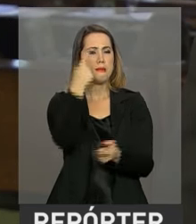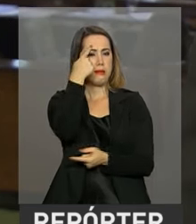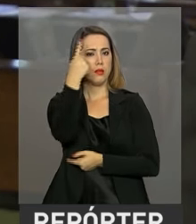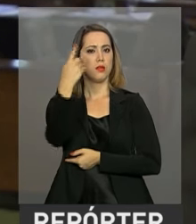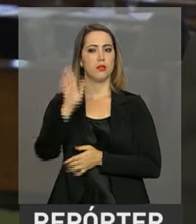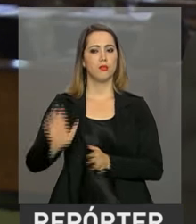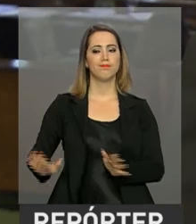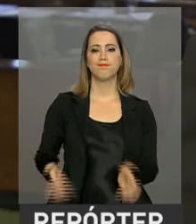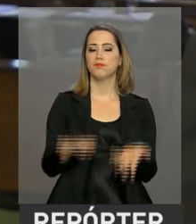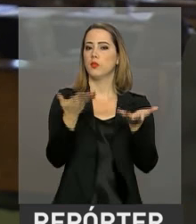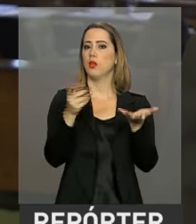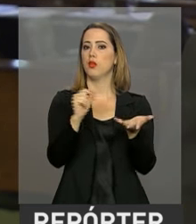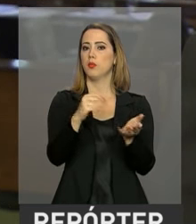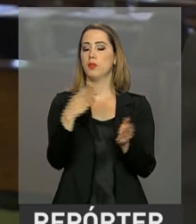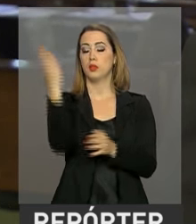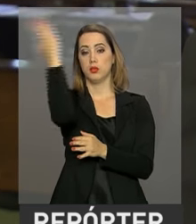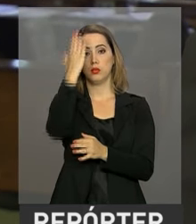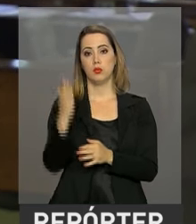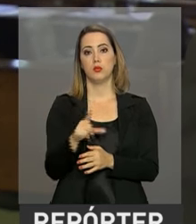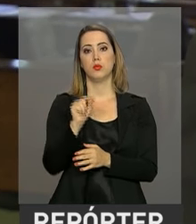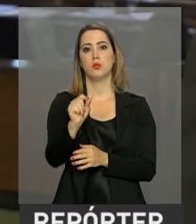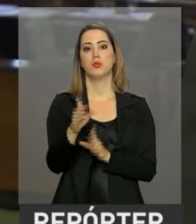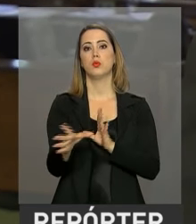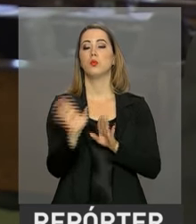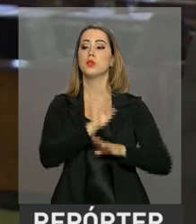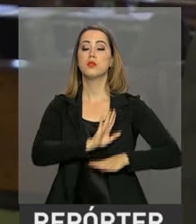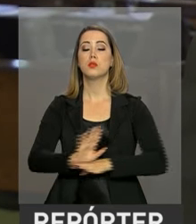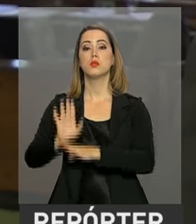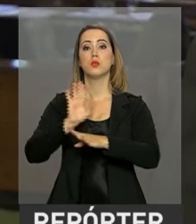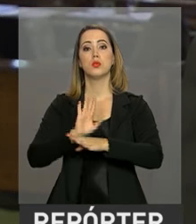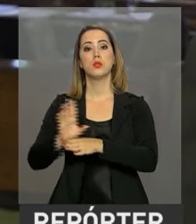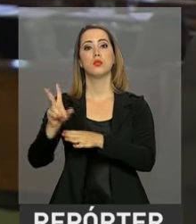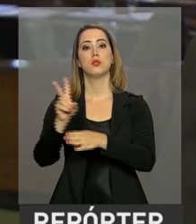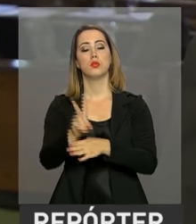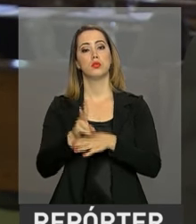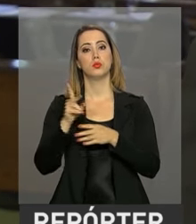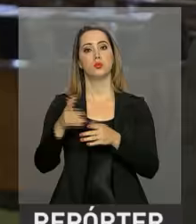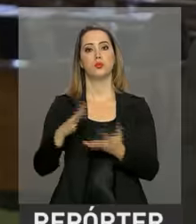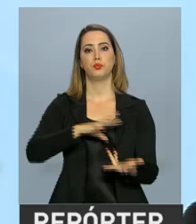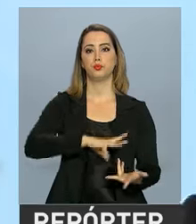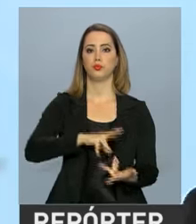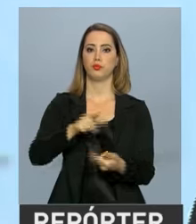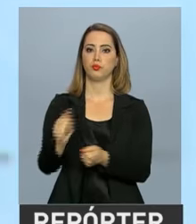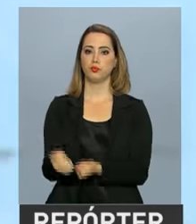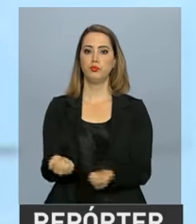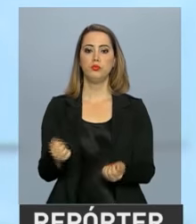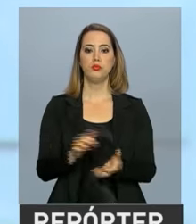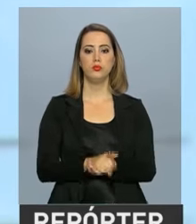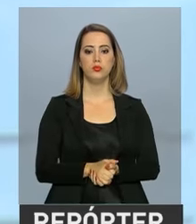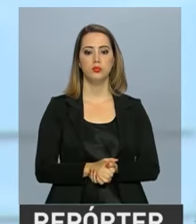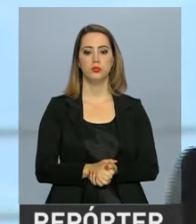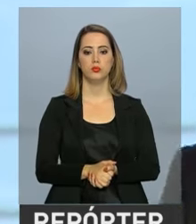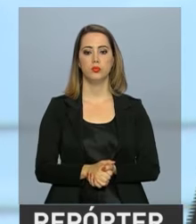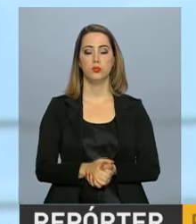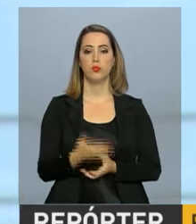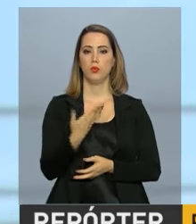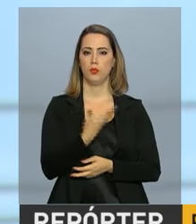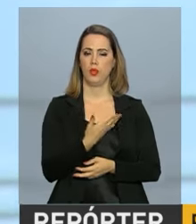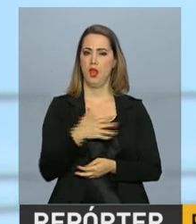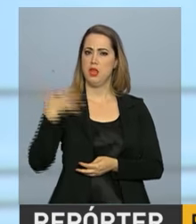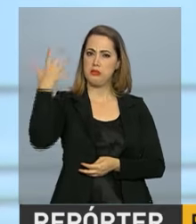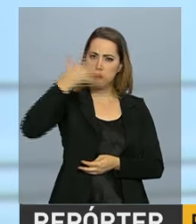aumentar a participação brasileira na cooperação financeira internacional. O objetivo do seminário é dar um maior